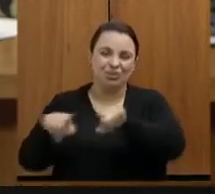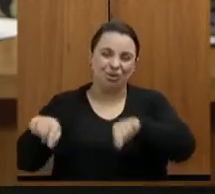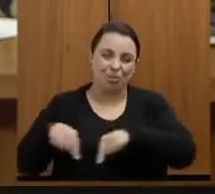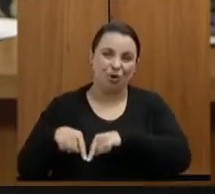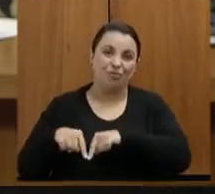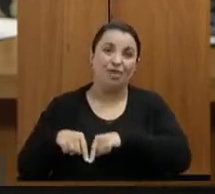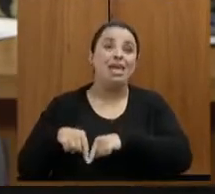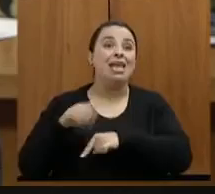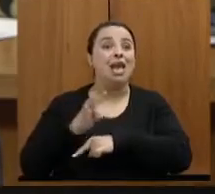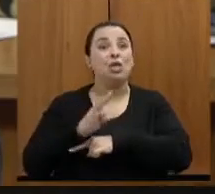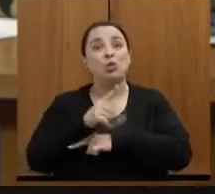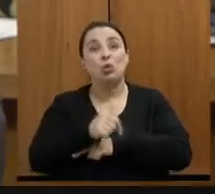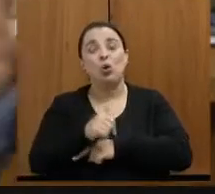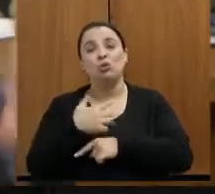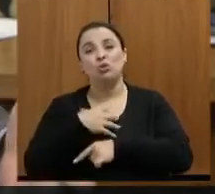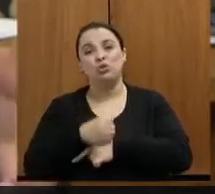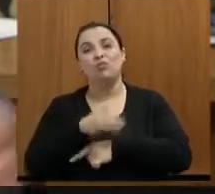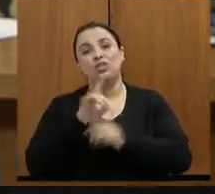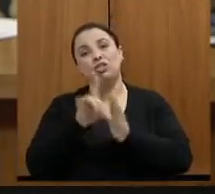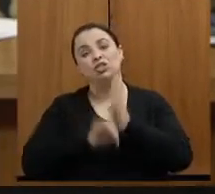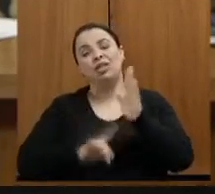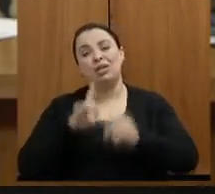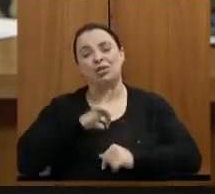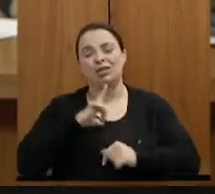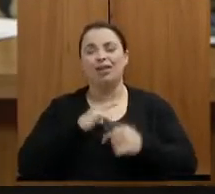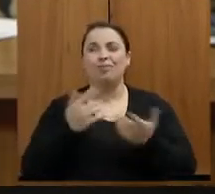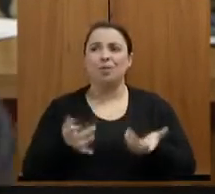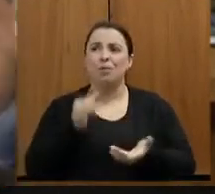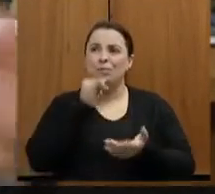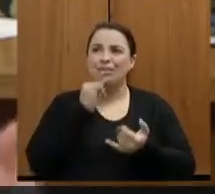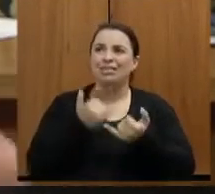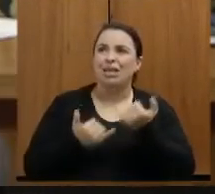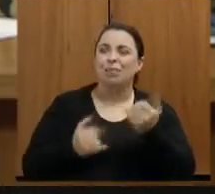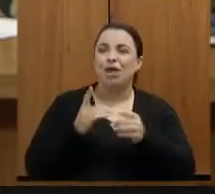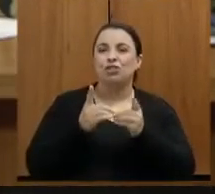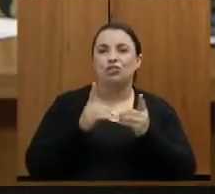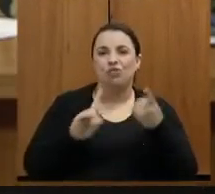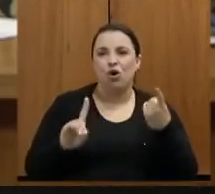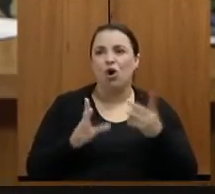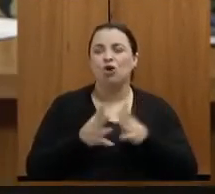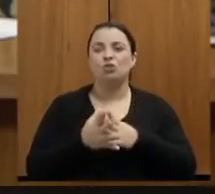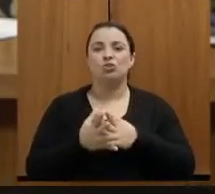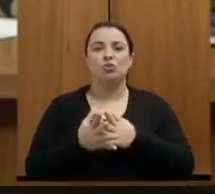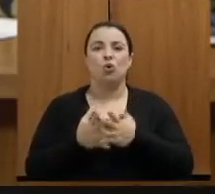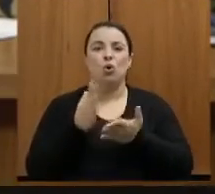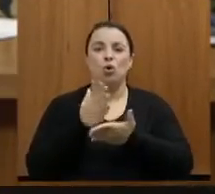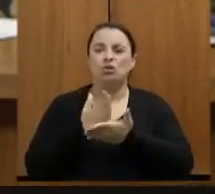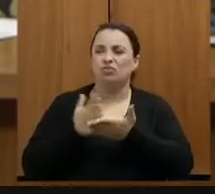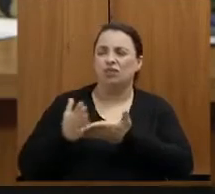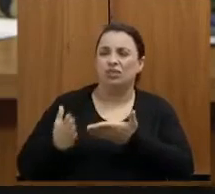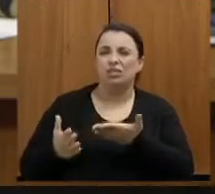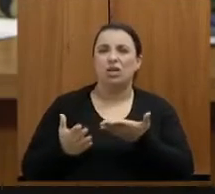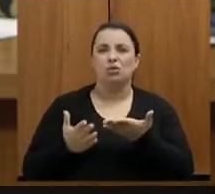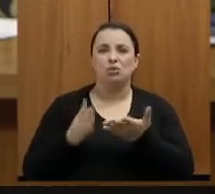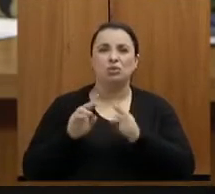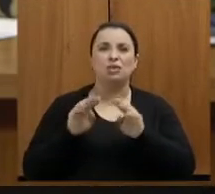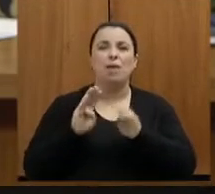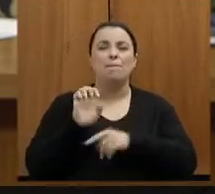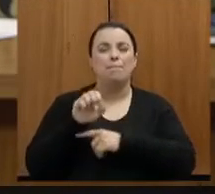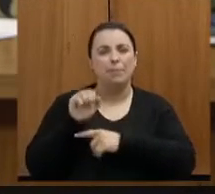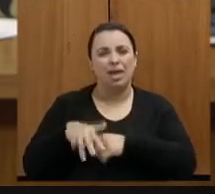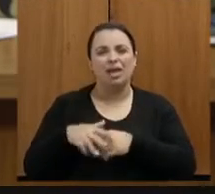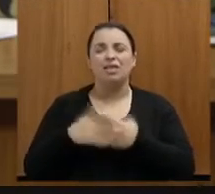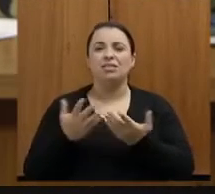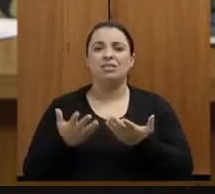situações semelhantes, como o caso de um divórcio, também uma partilha de divórcio, uma doação em vida, ou uma questão mesmo de um